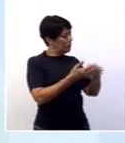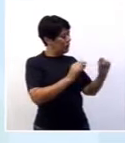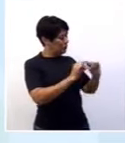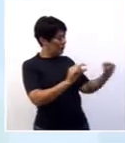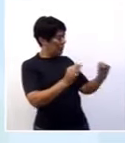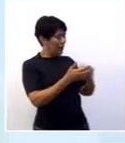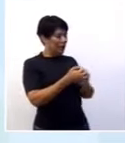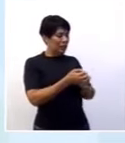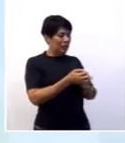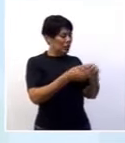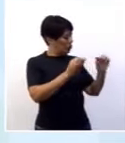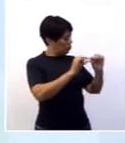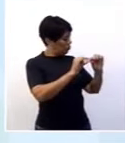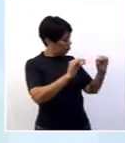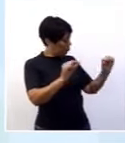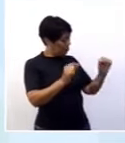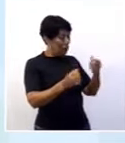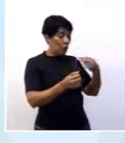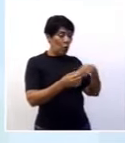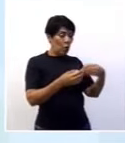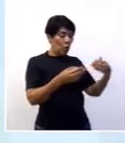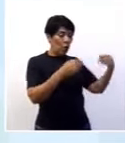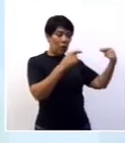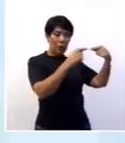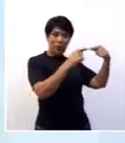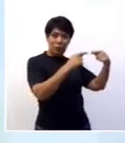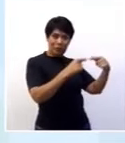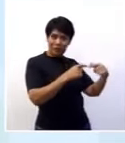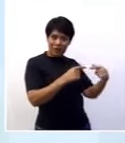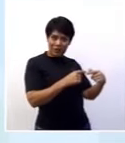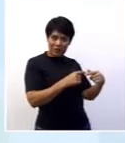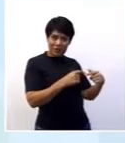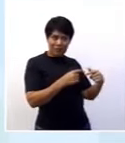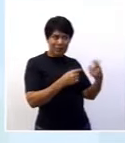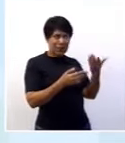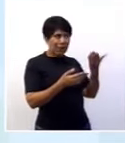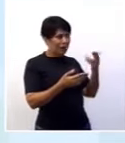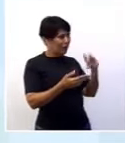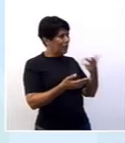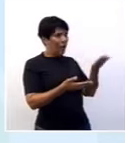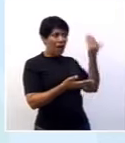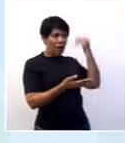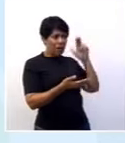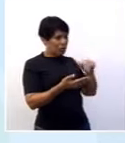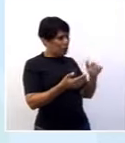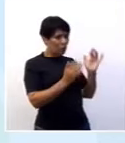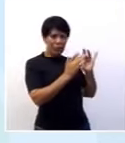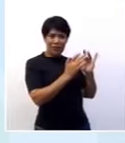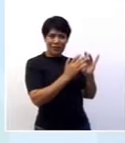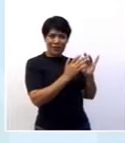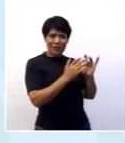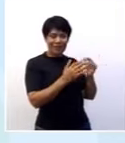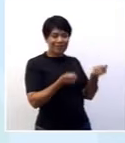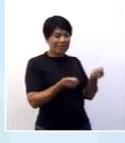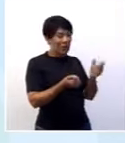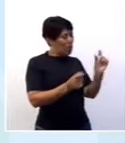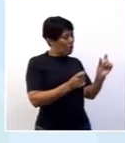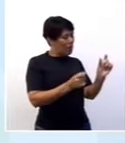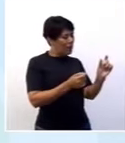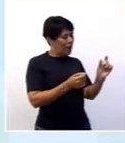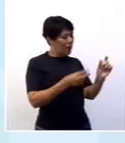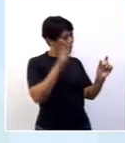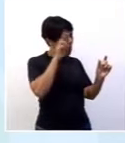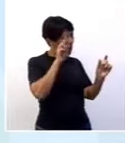de uma linha, uma rima inusitada, uma palavra do